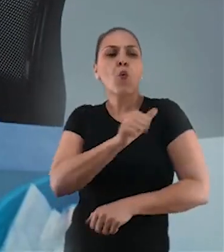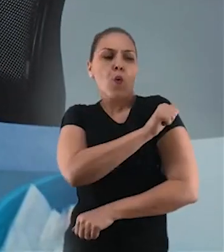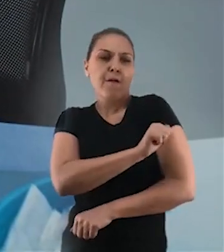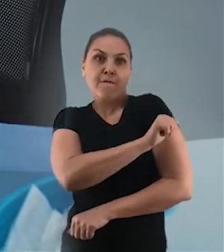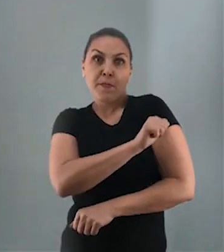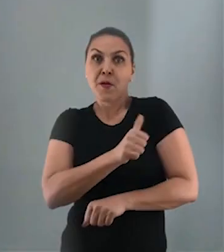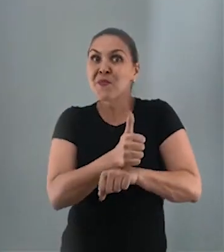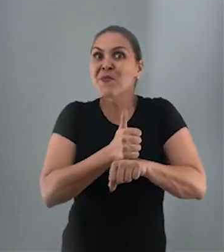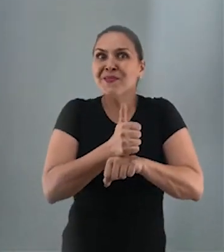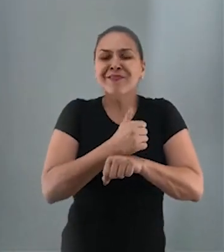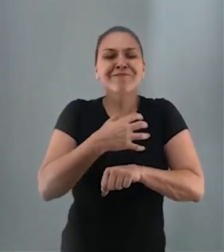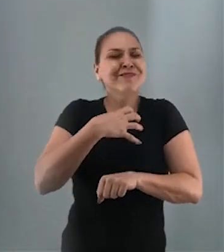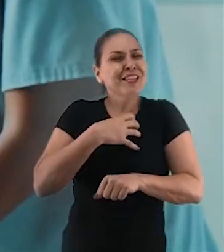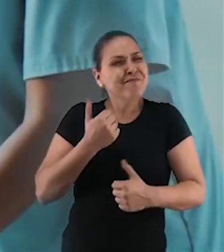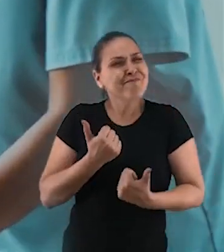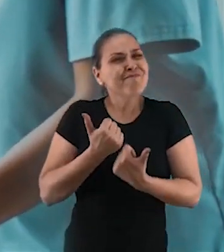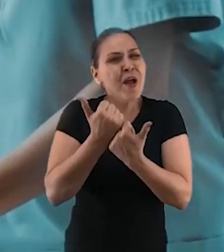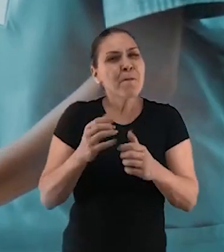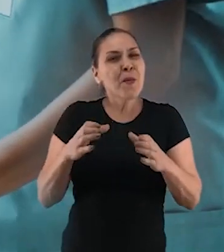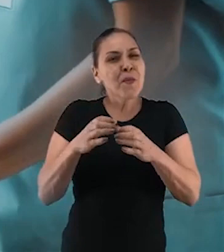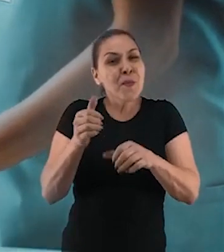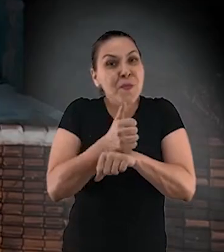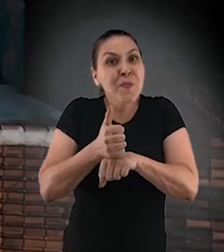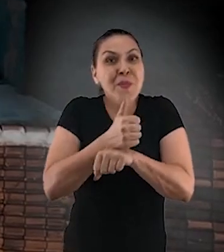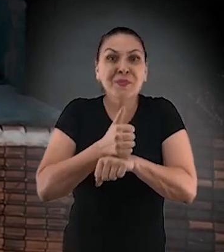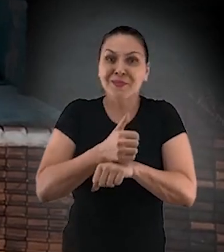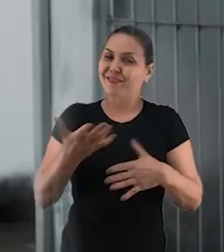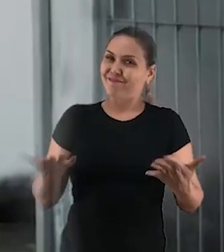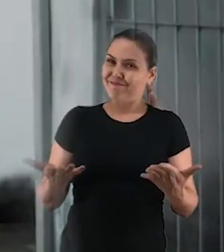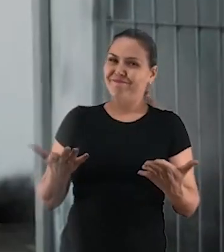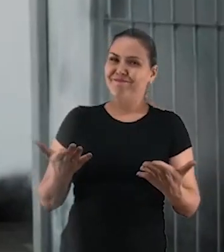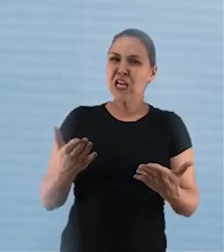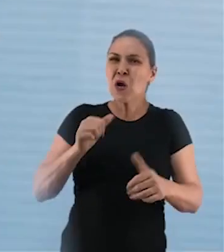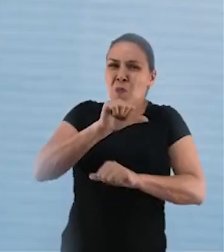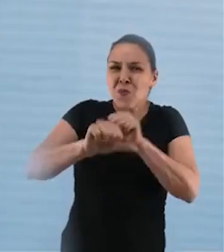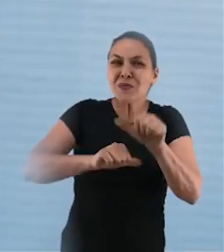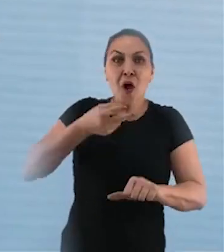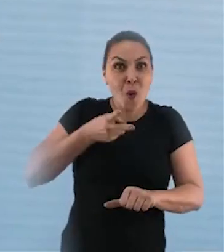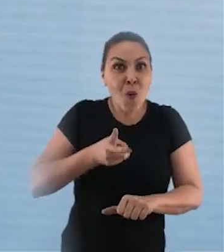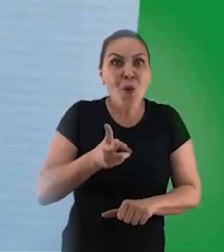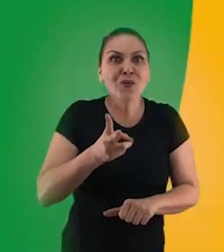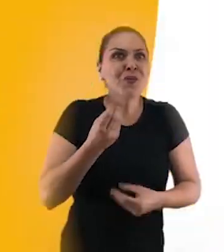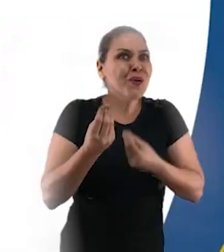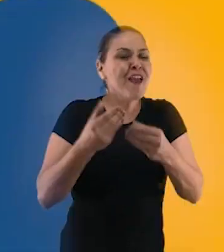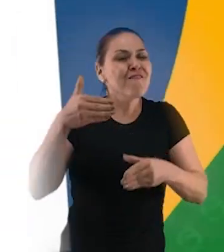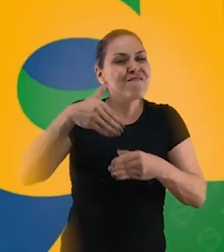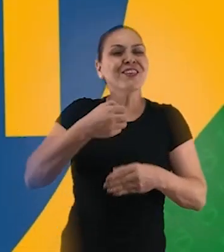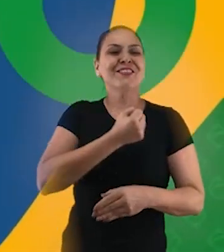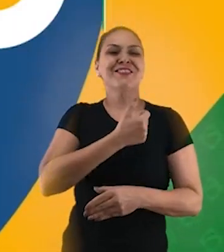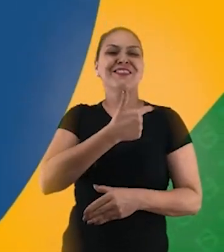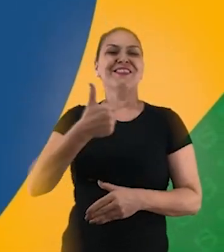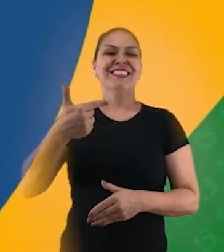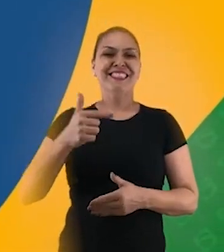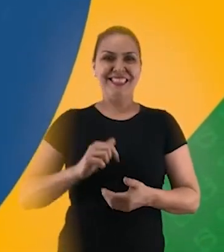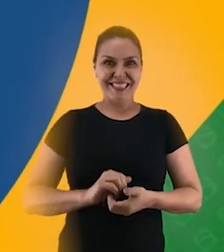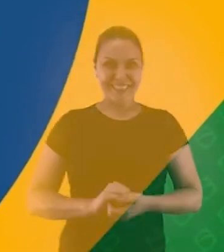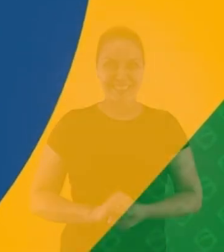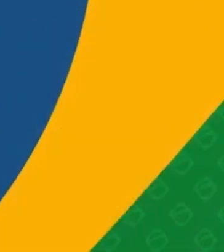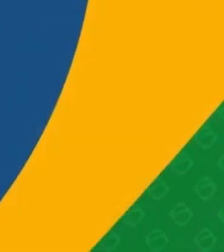a nossa maneira de seguirmos apoiando esses profissionais. Para que a mudança continue, vote 22.